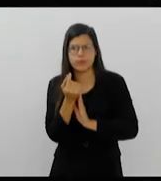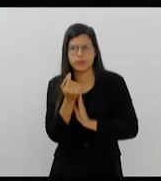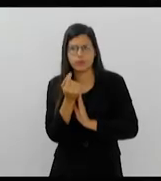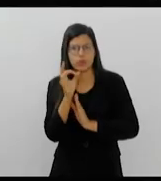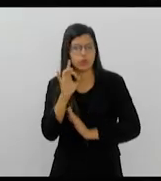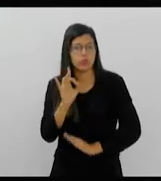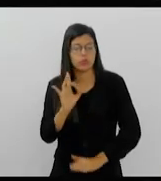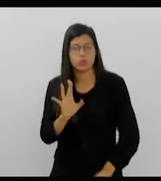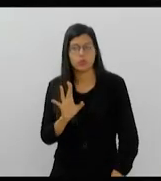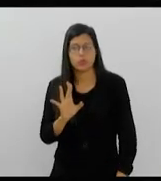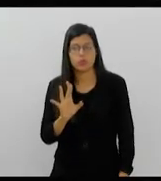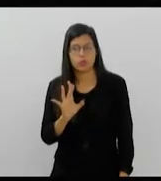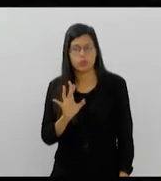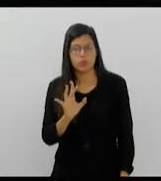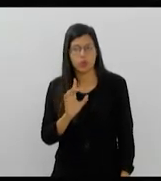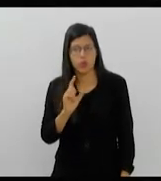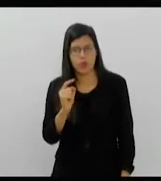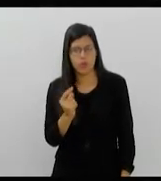apenas